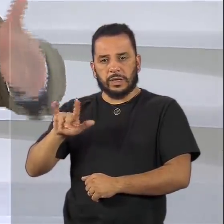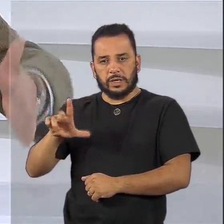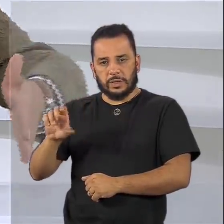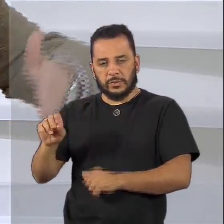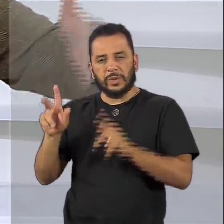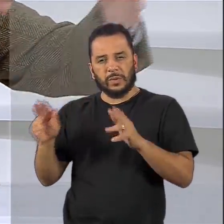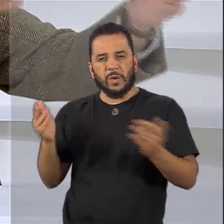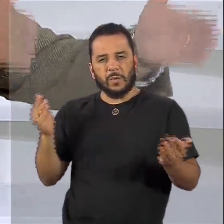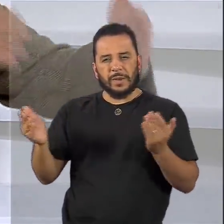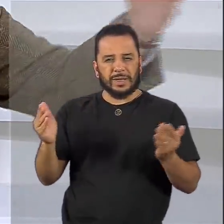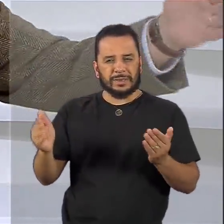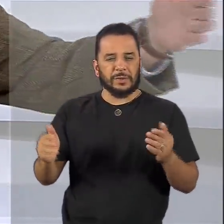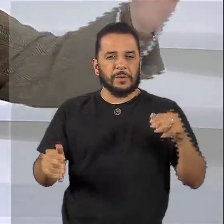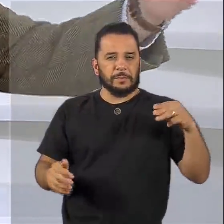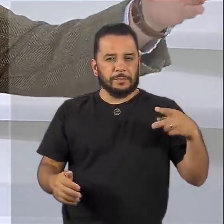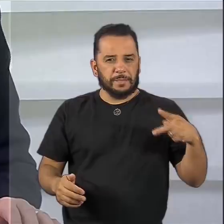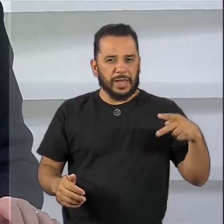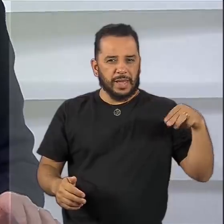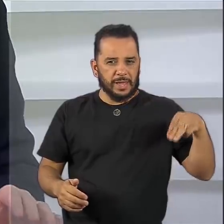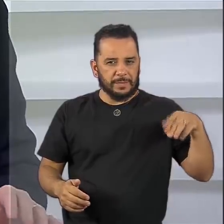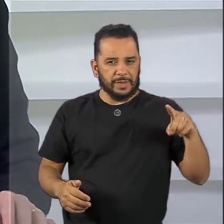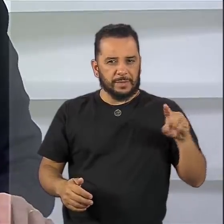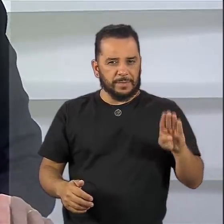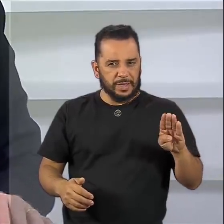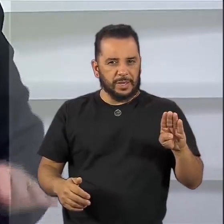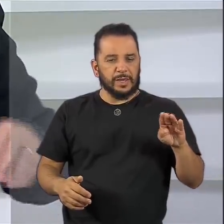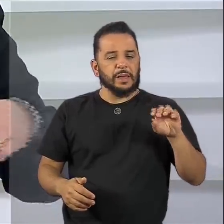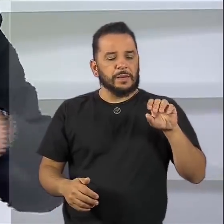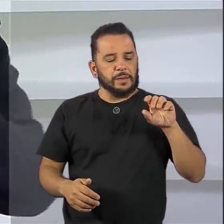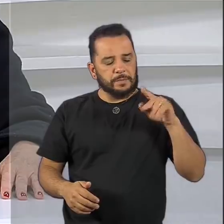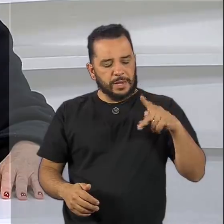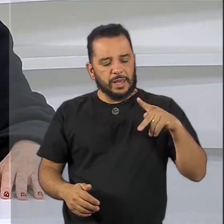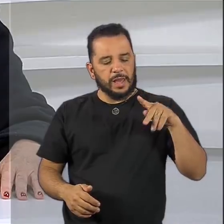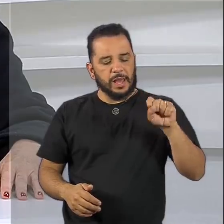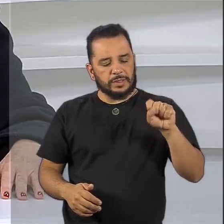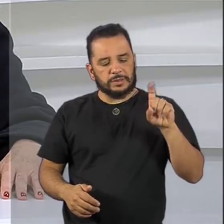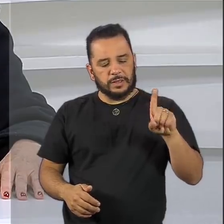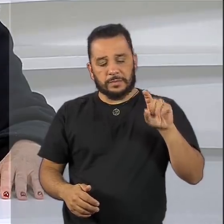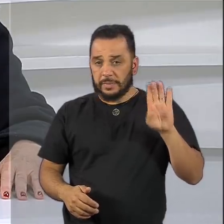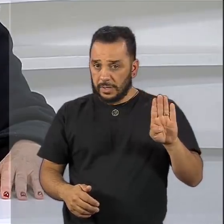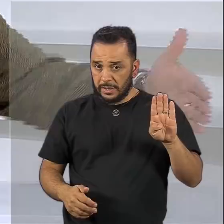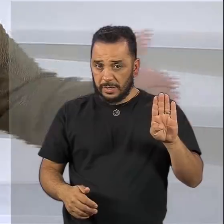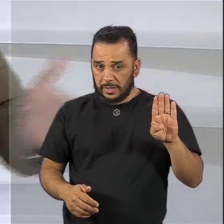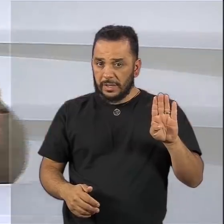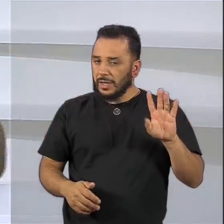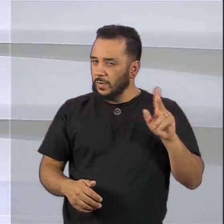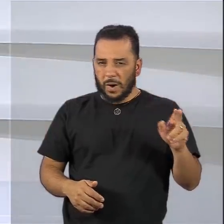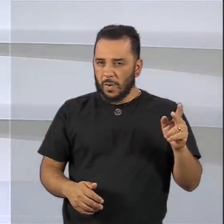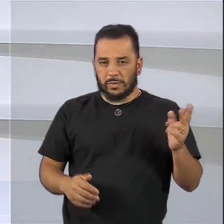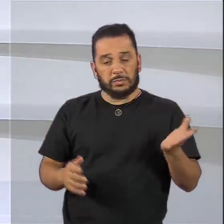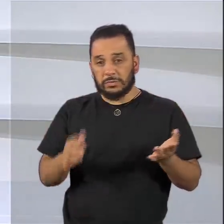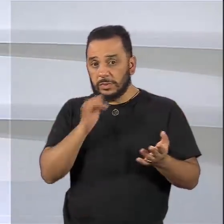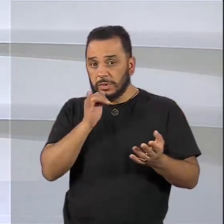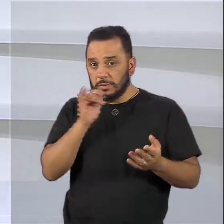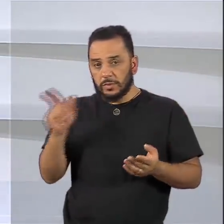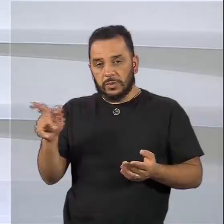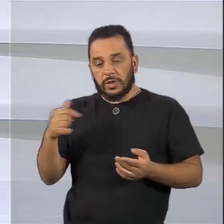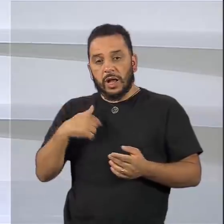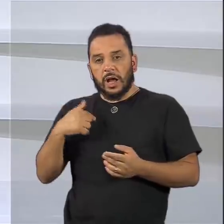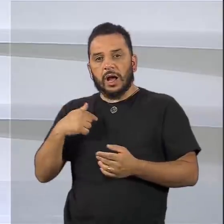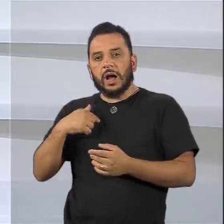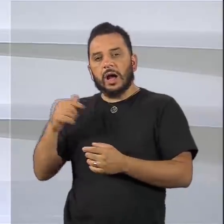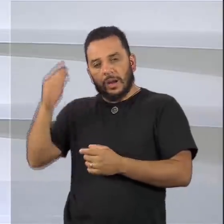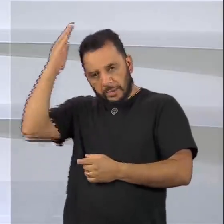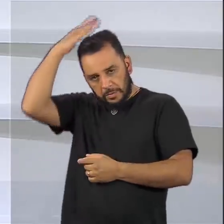o PSDB, não estou falando ideologicamente, ele conseguiu um grande partido com uma grande máquina. Sim. O Bolsonaro não tem um